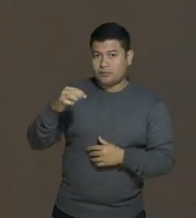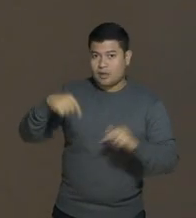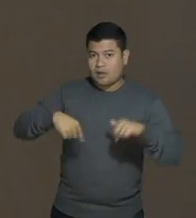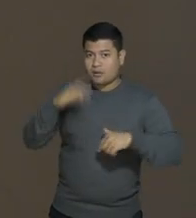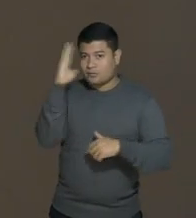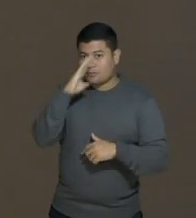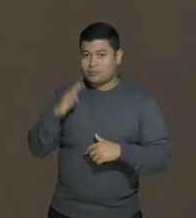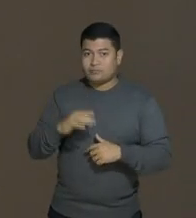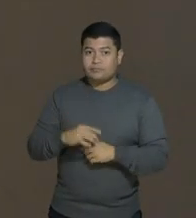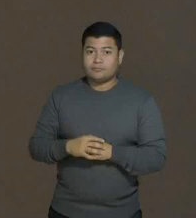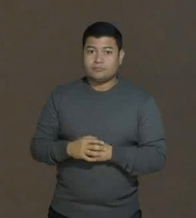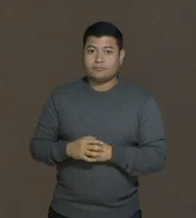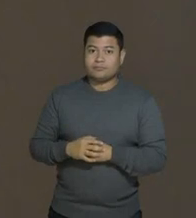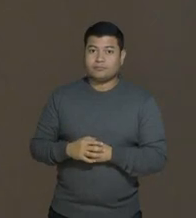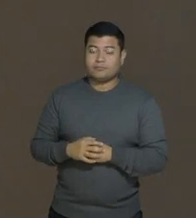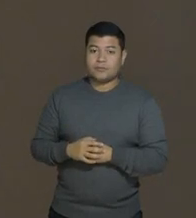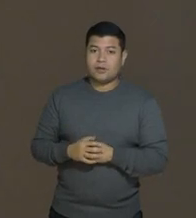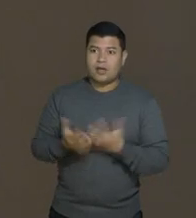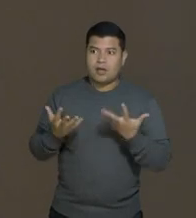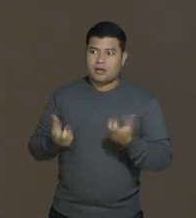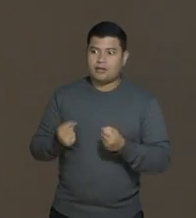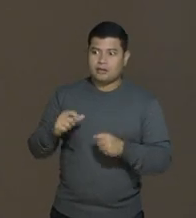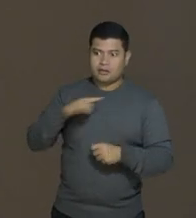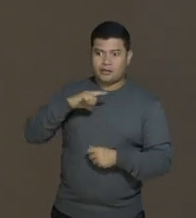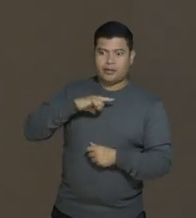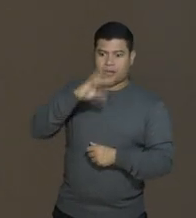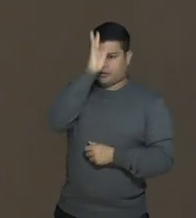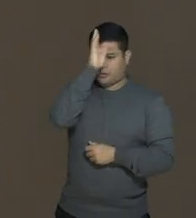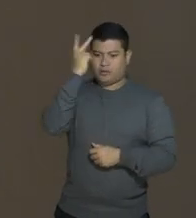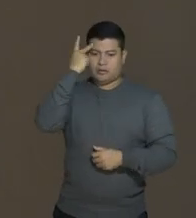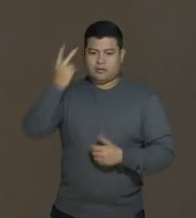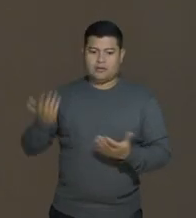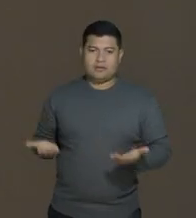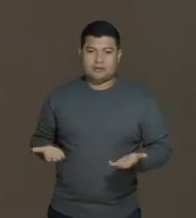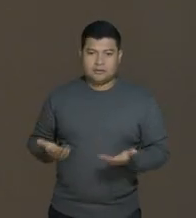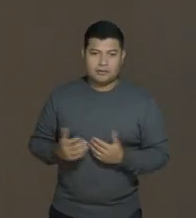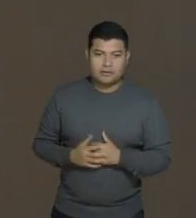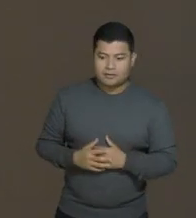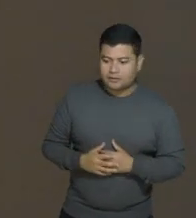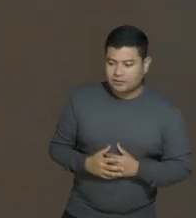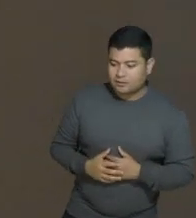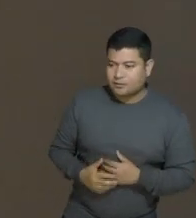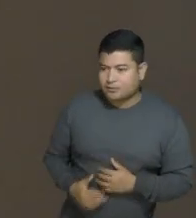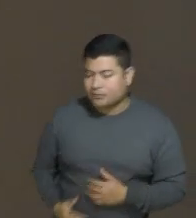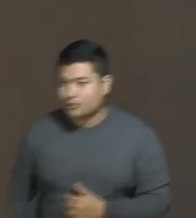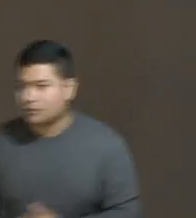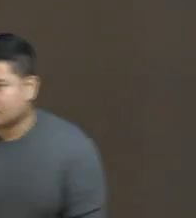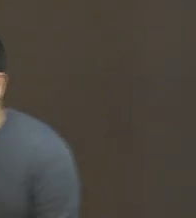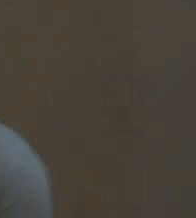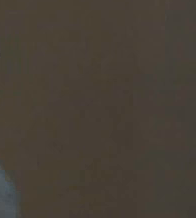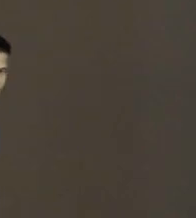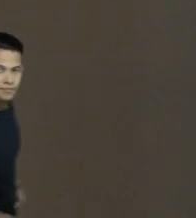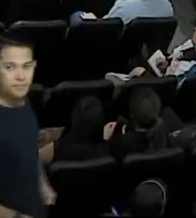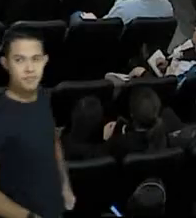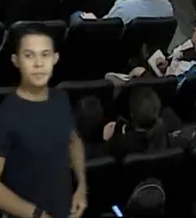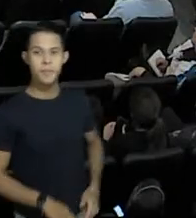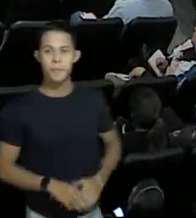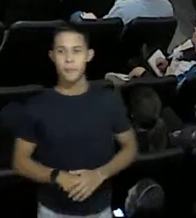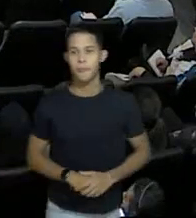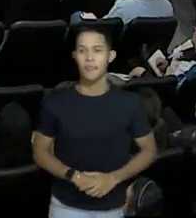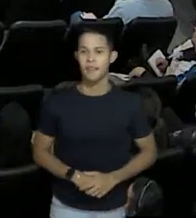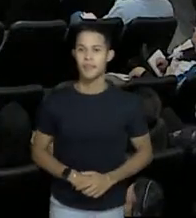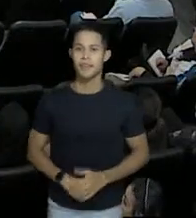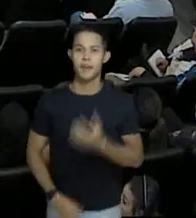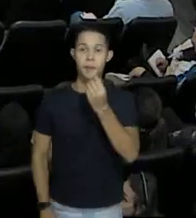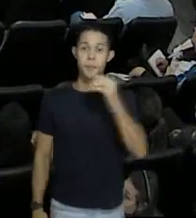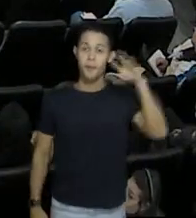gente que nem aceita que existe, que tem a existência do TDAH. Boa tarde, Ju. Doutora, a doutora falou